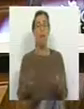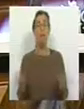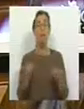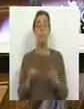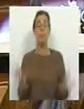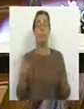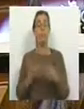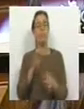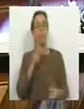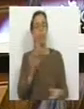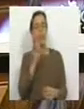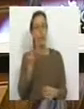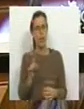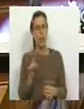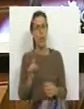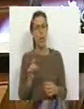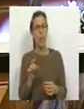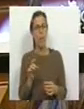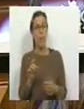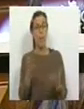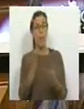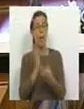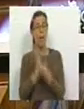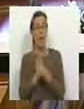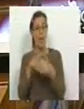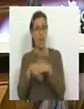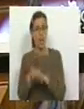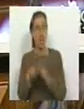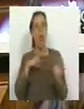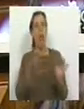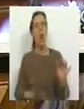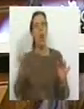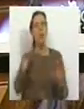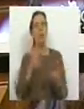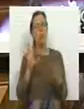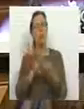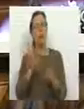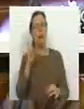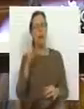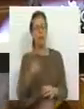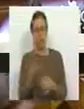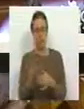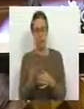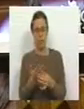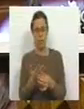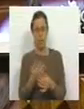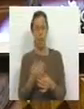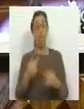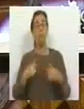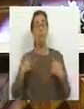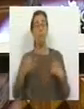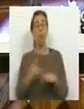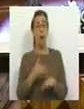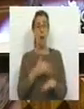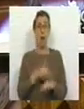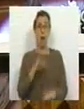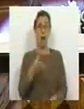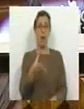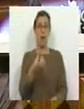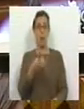Isto tem a ver com a questão do Arquivo Nacional da RTP. Nós temos um antecedente